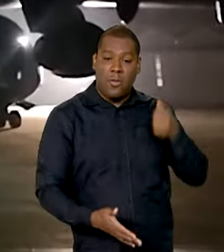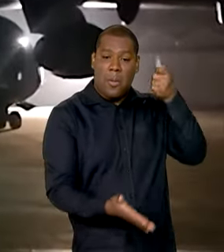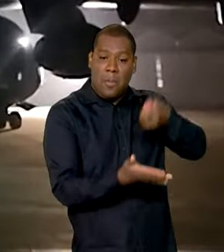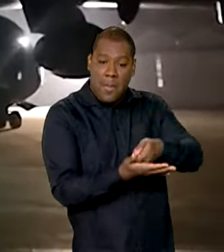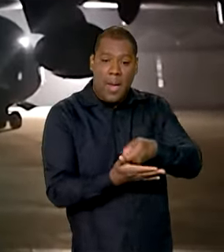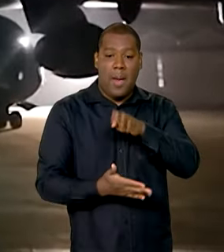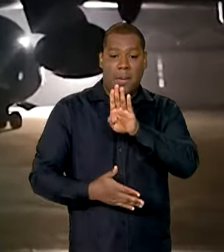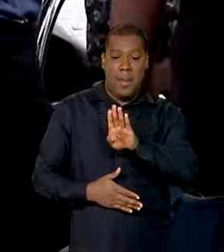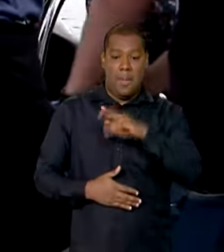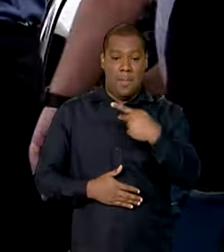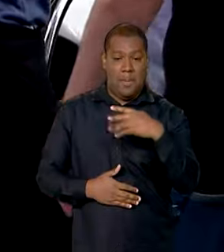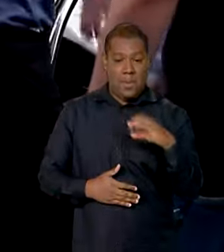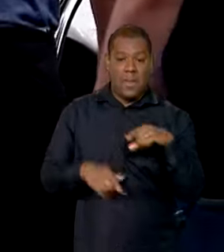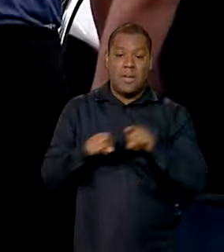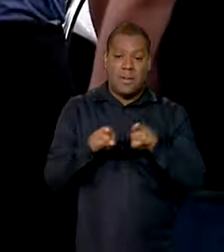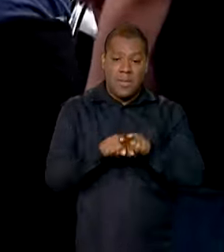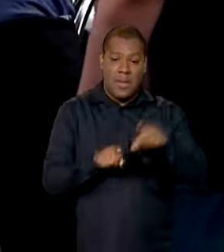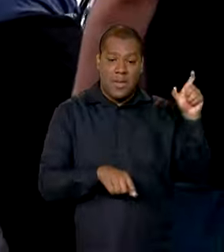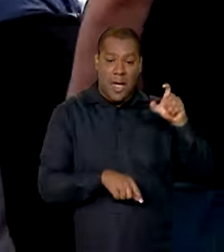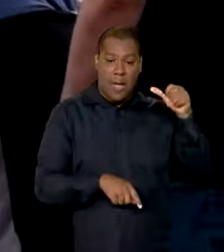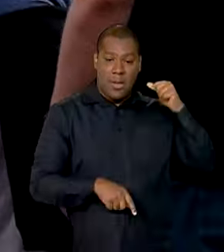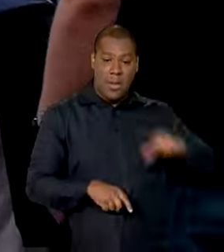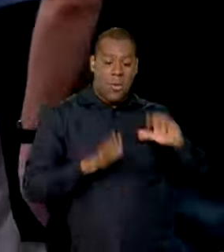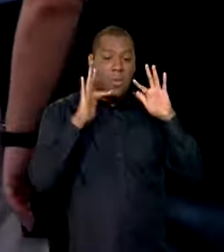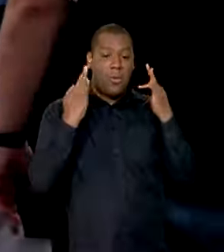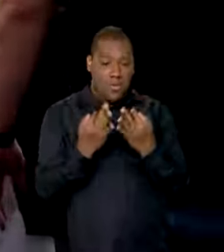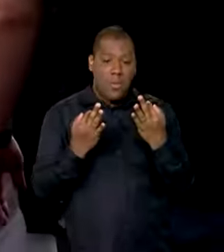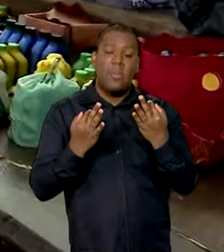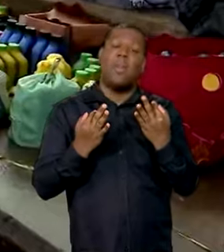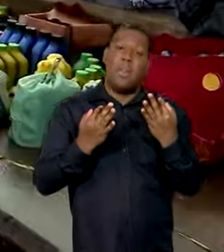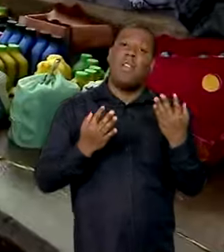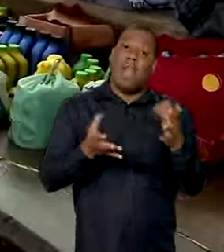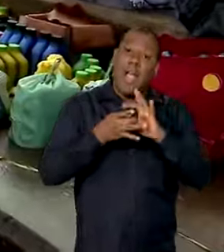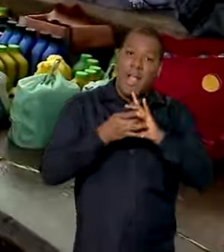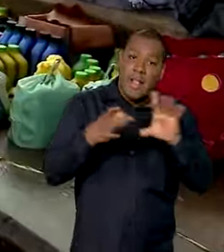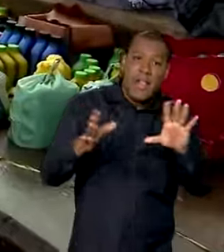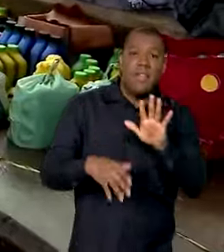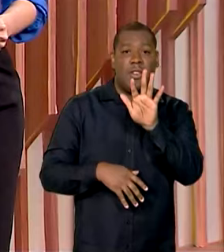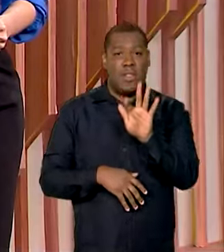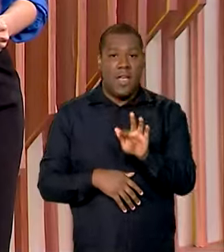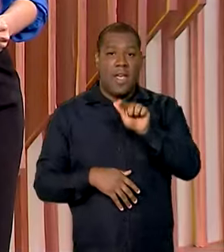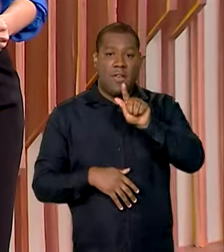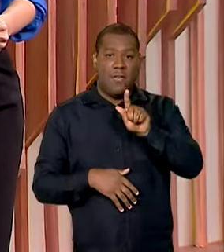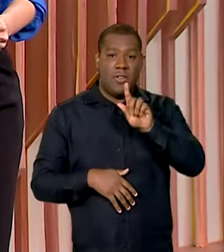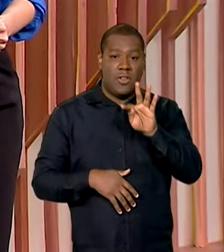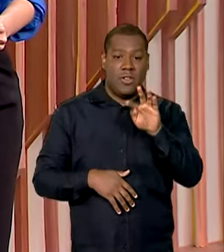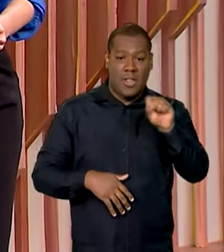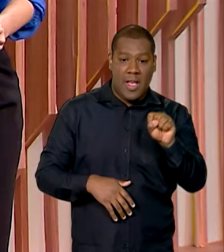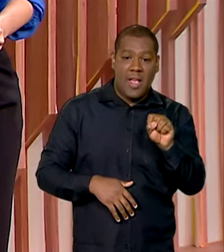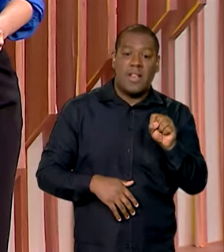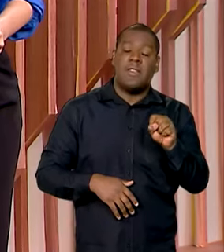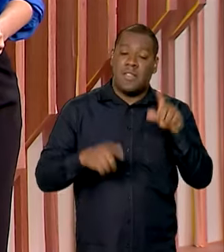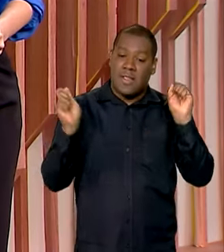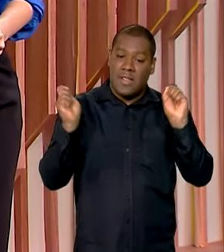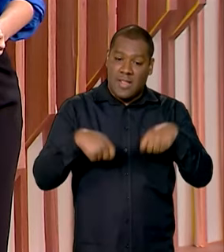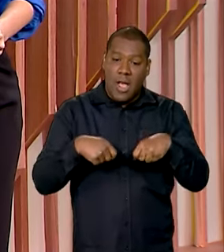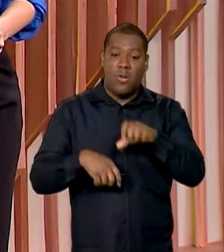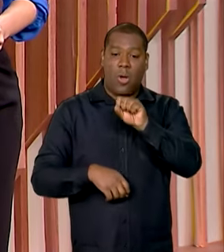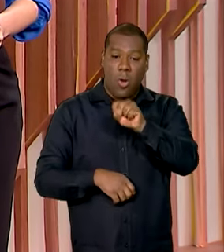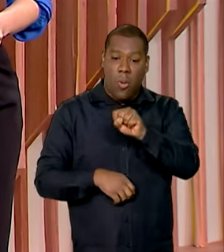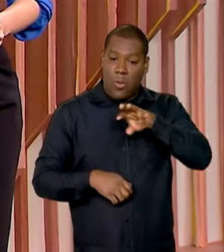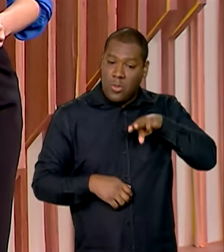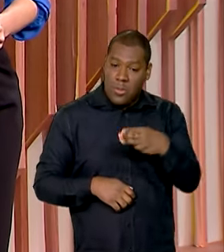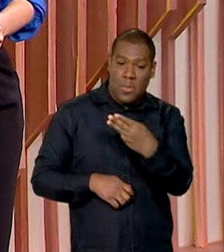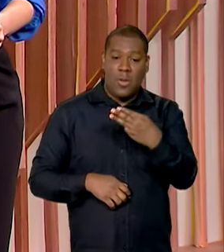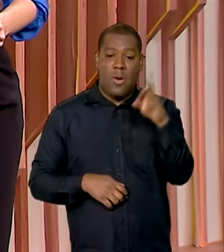do BPC e Bolsa Família, libera saque calamidade do FGTS e garante mais de 8 milhões de reais para